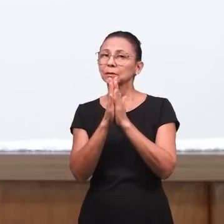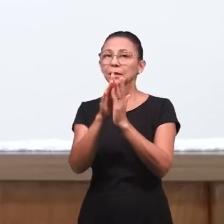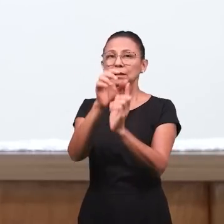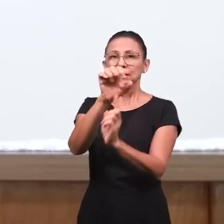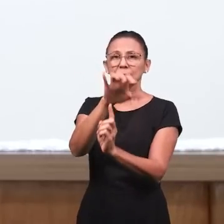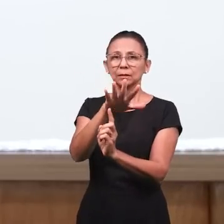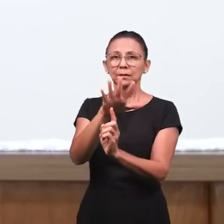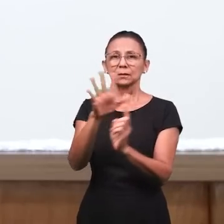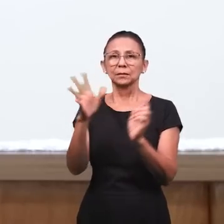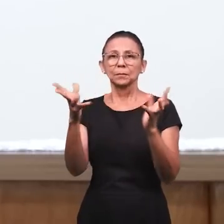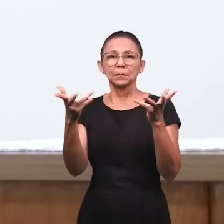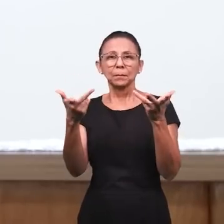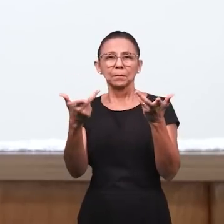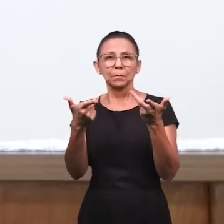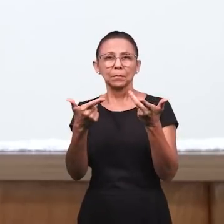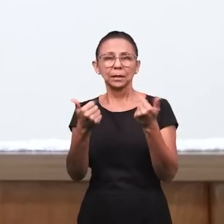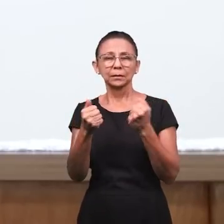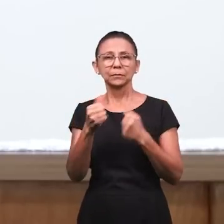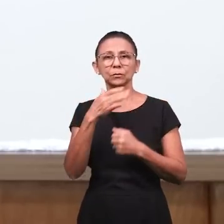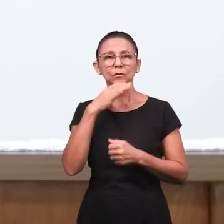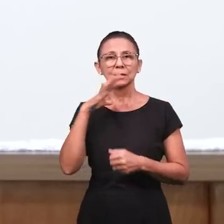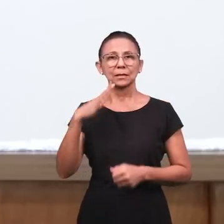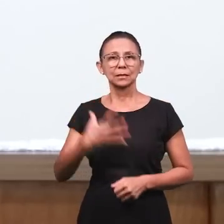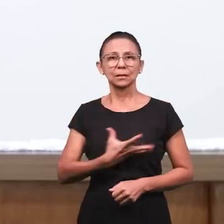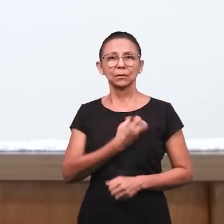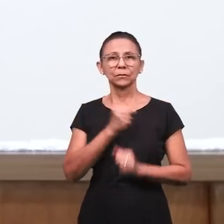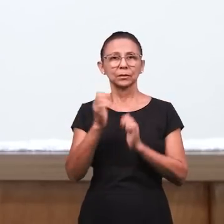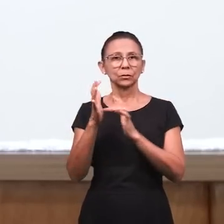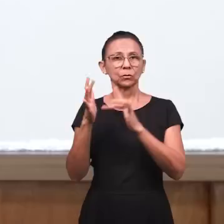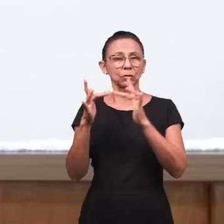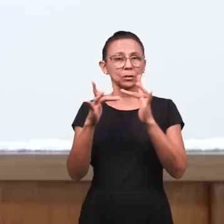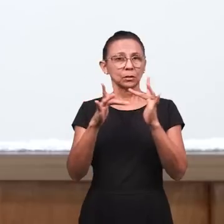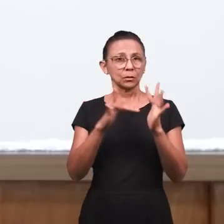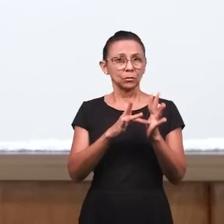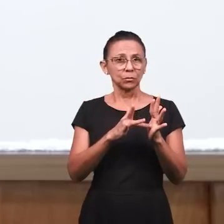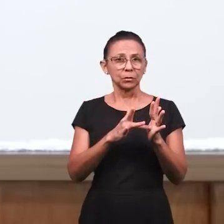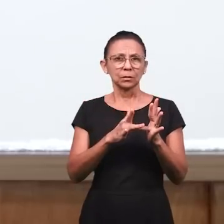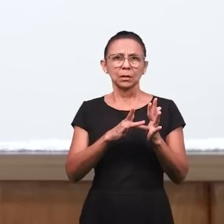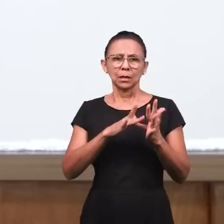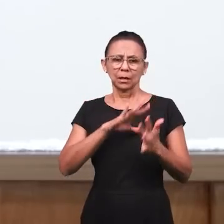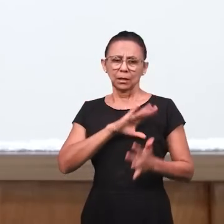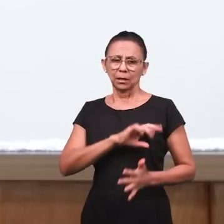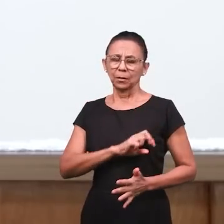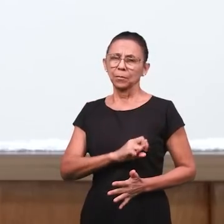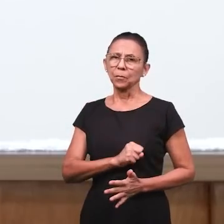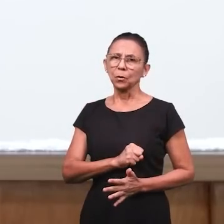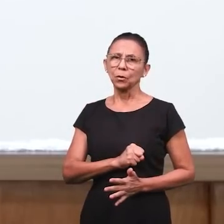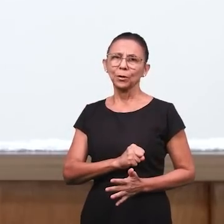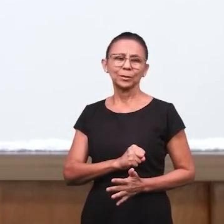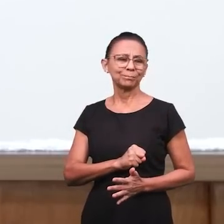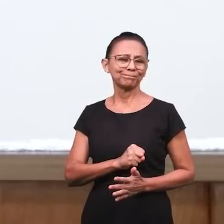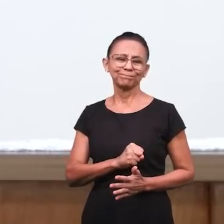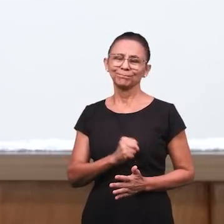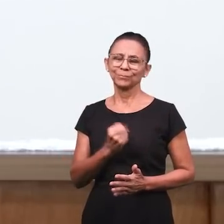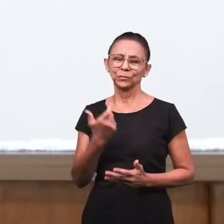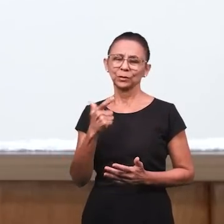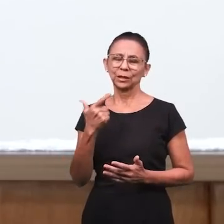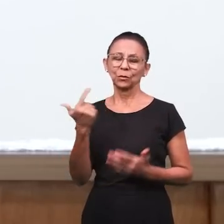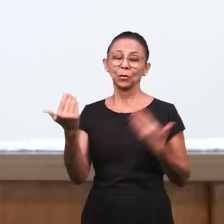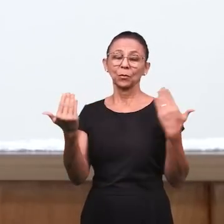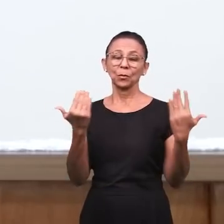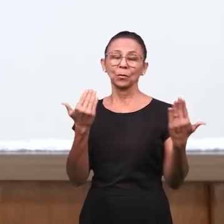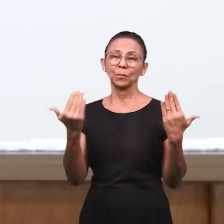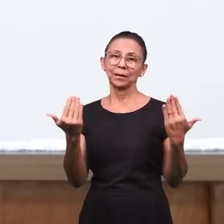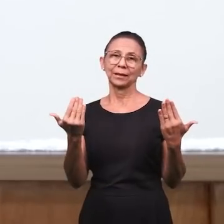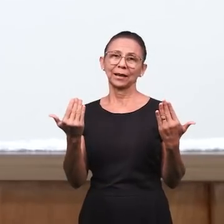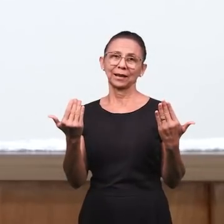graça maravilhosa e salvadora de Jesus, o amor incomparável, insondável